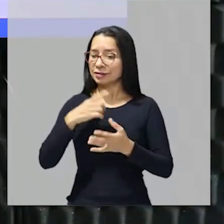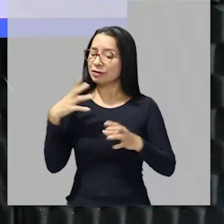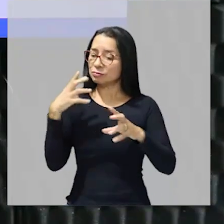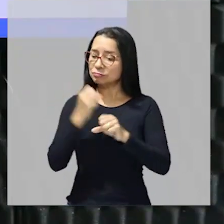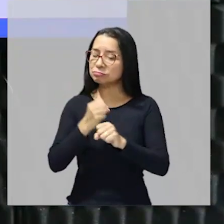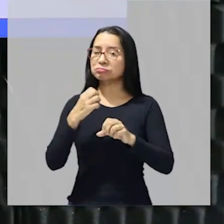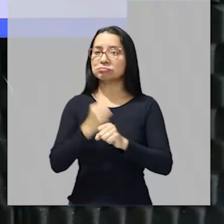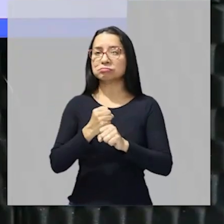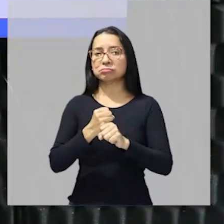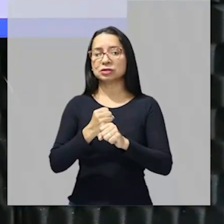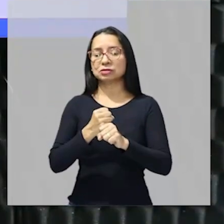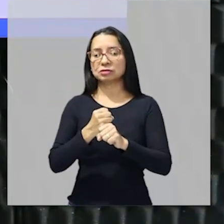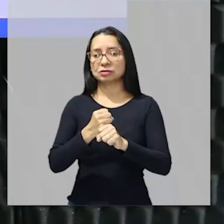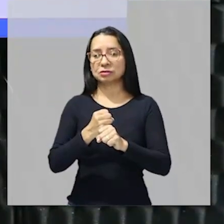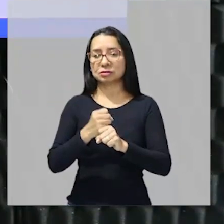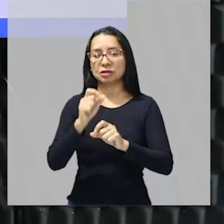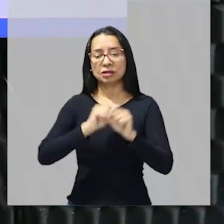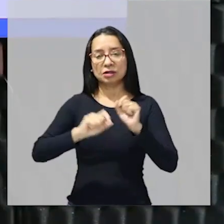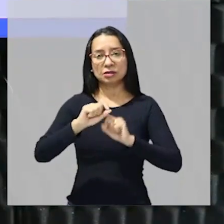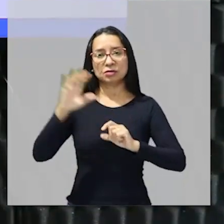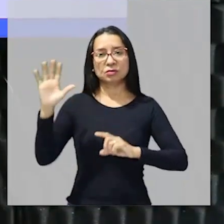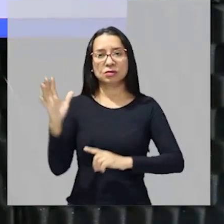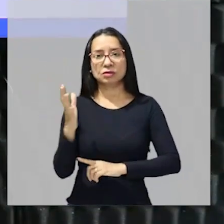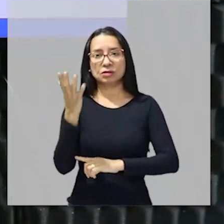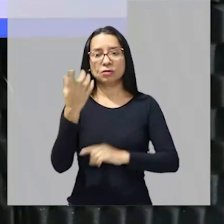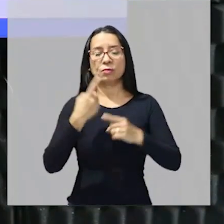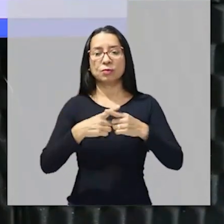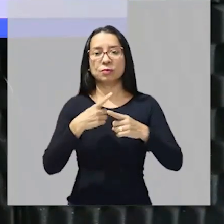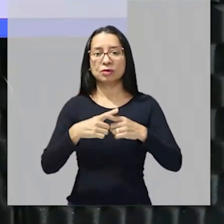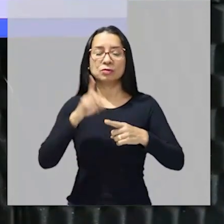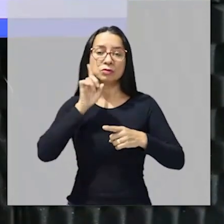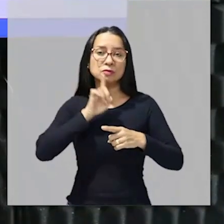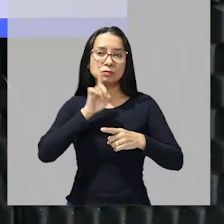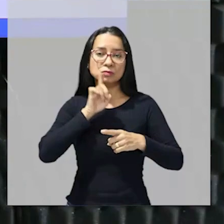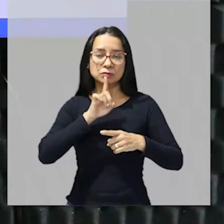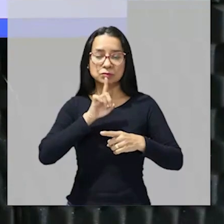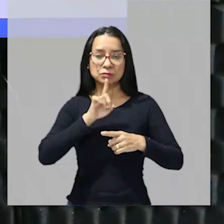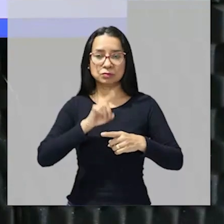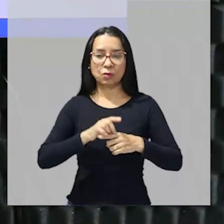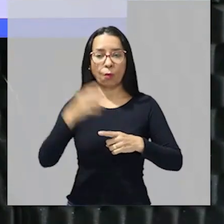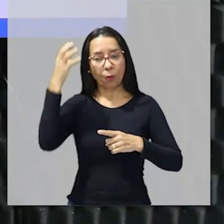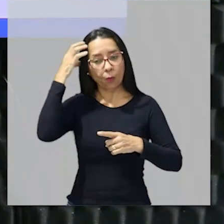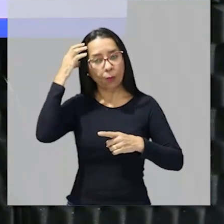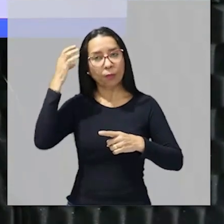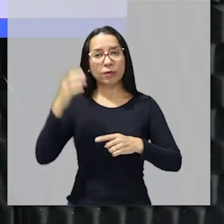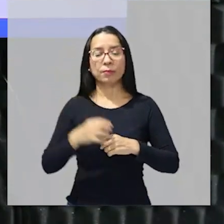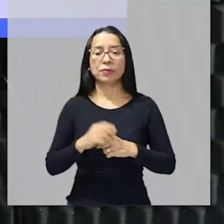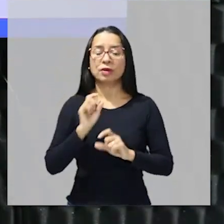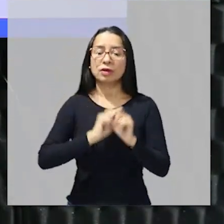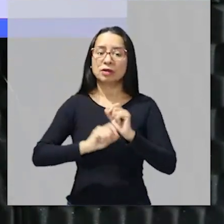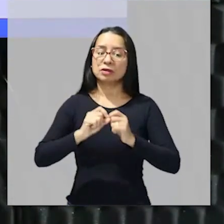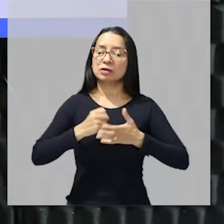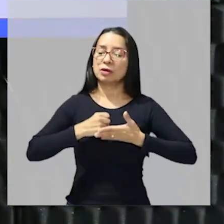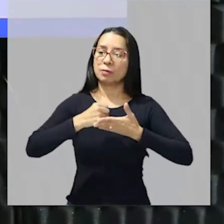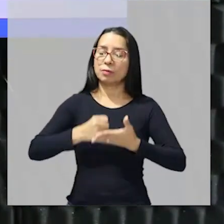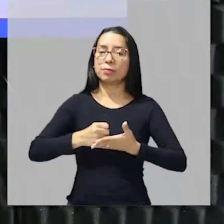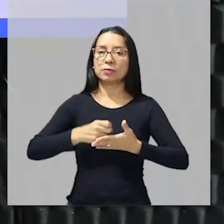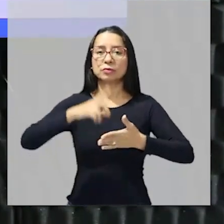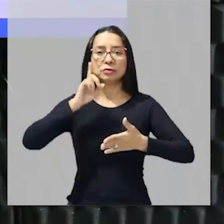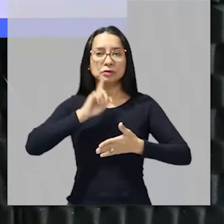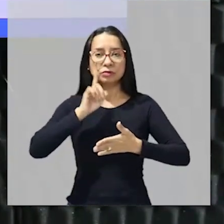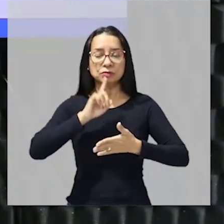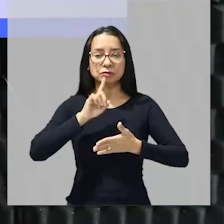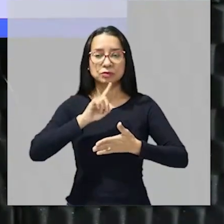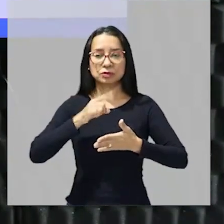Soviética. Isso aconteceu por conta também dos Estados Unidos. Então, esse apoio que os Estados Unidos davam